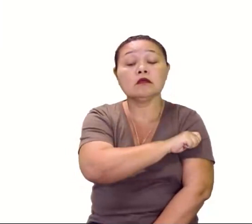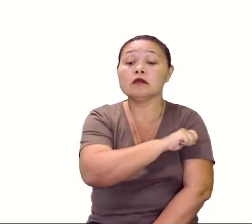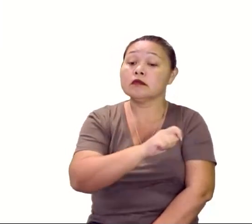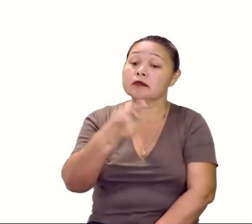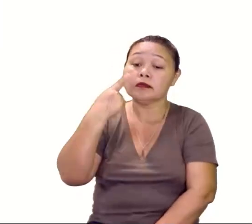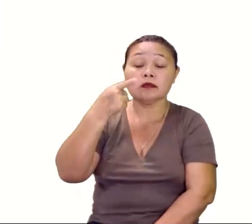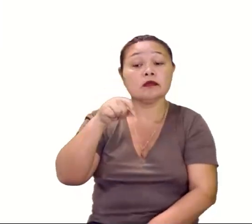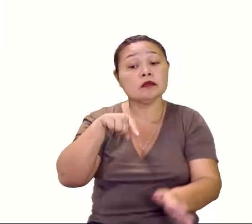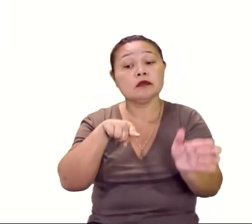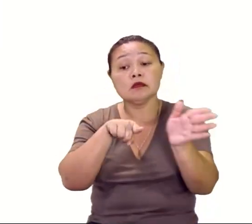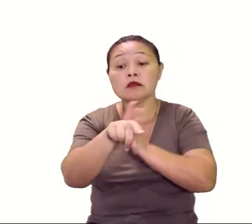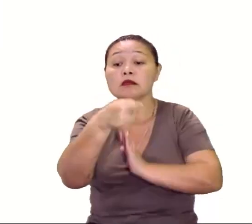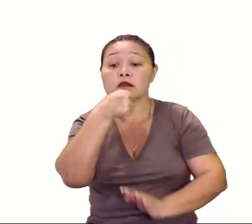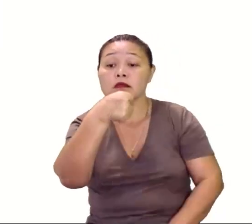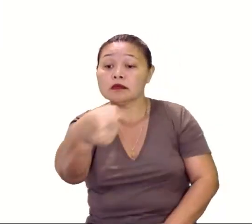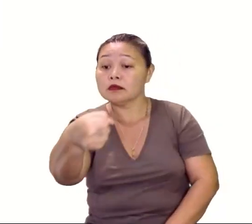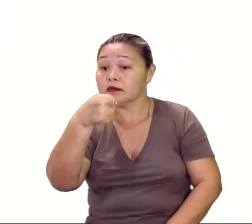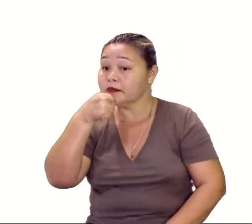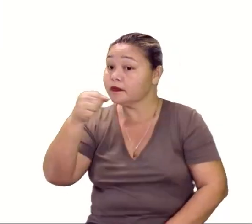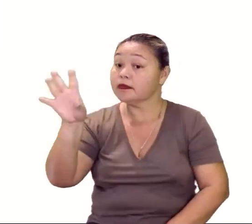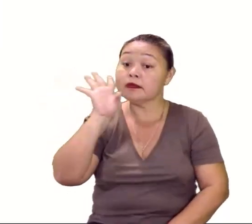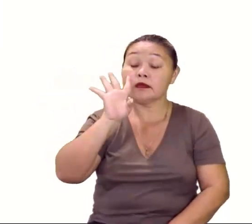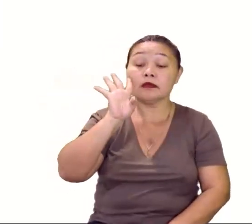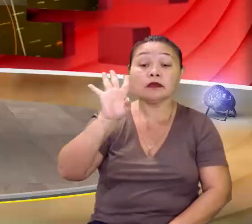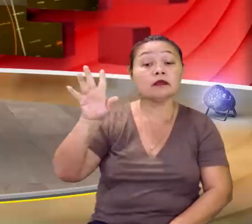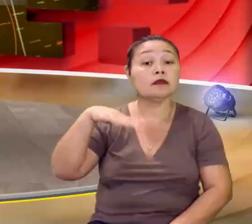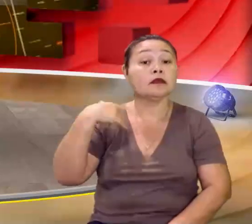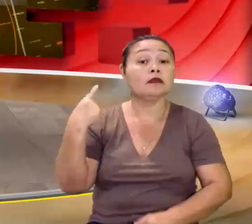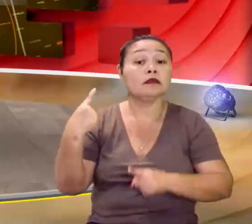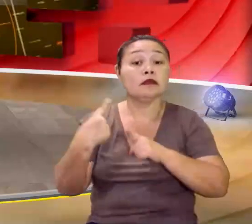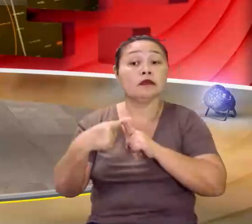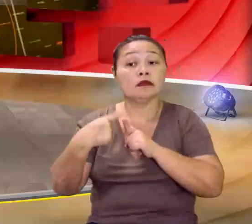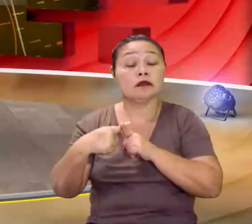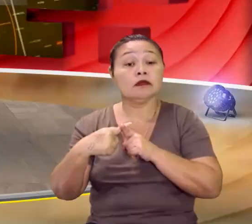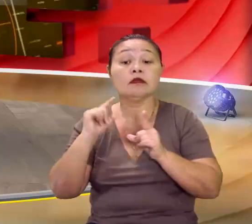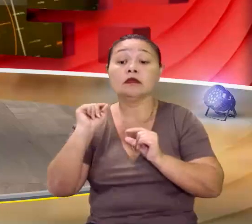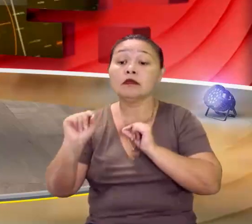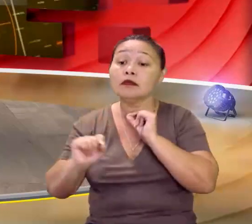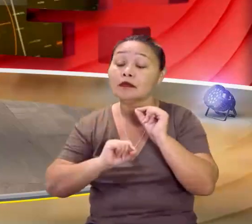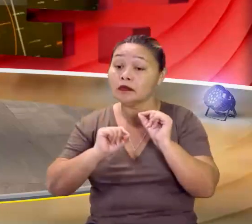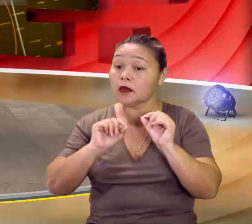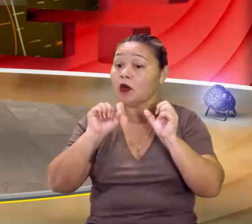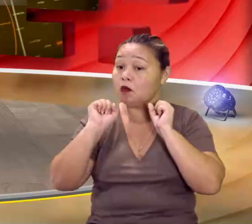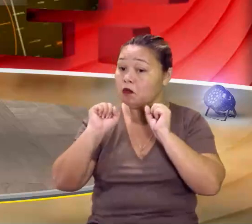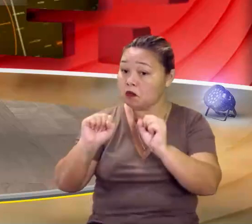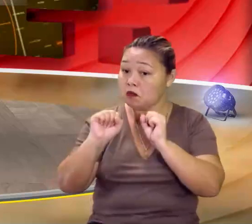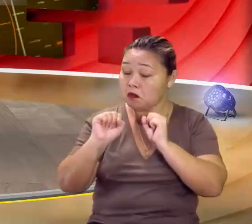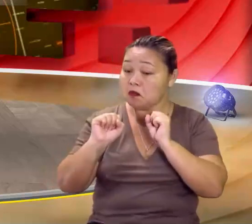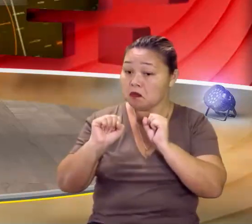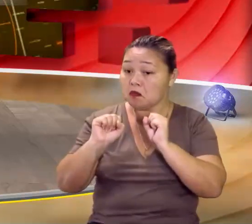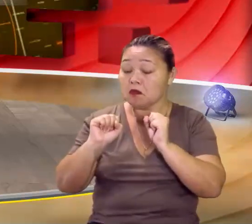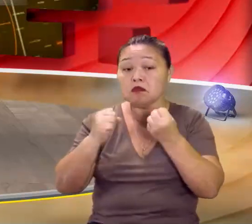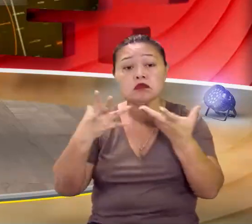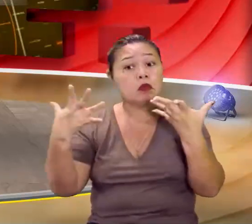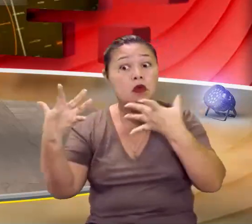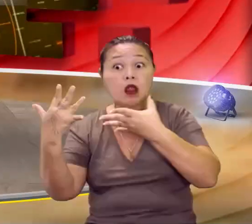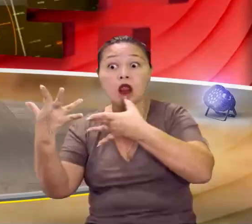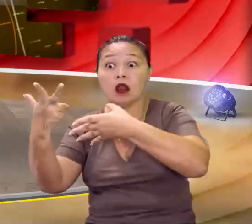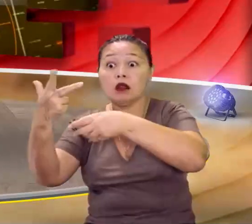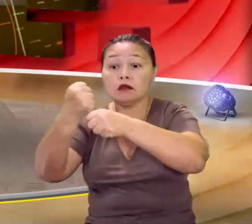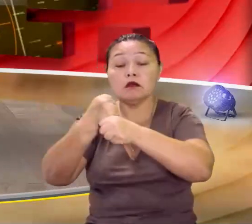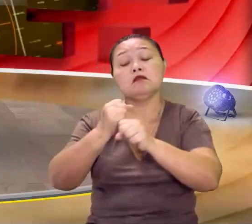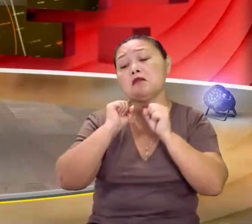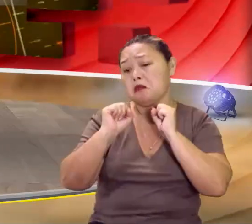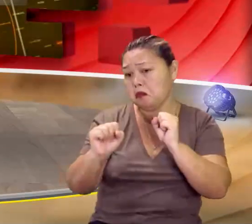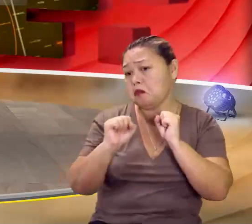foram entrevistados. Olha que bacana. Por quê, né? A gente viu que a gente pode fazer de maneira de somar todos